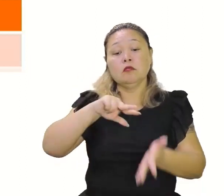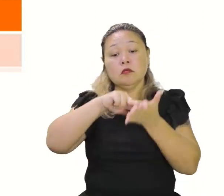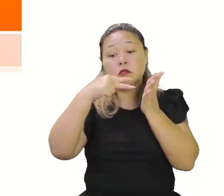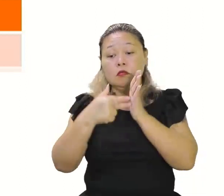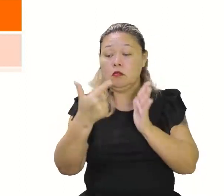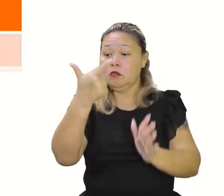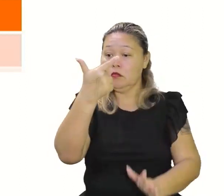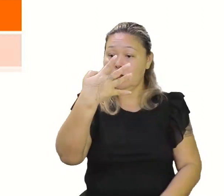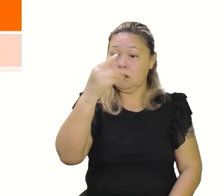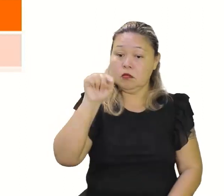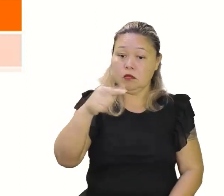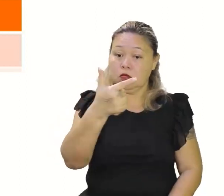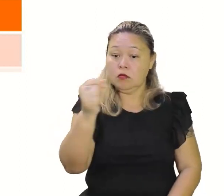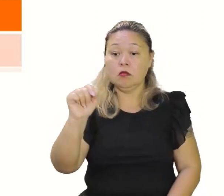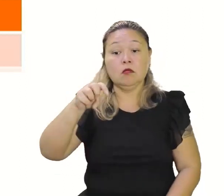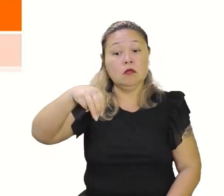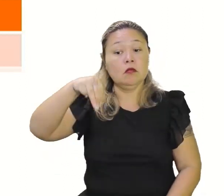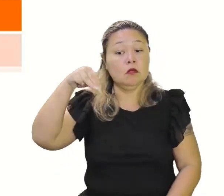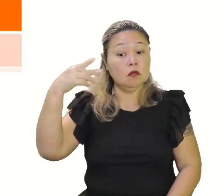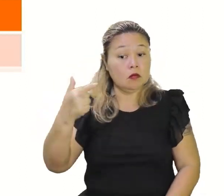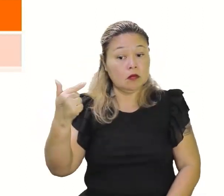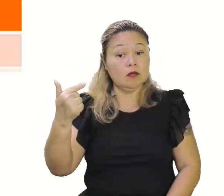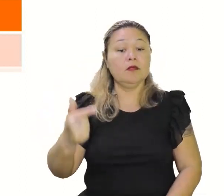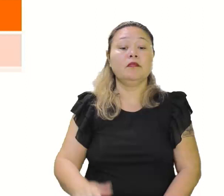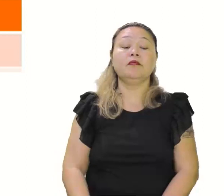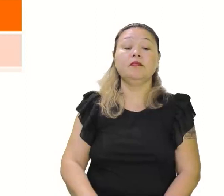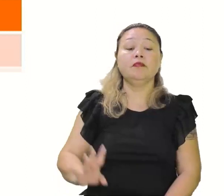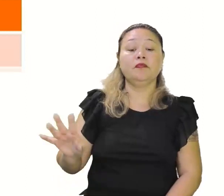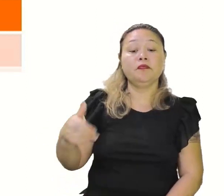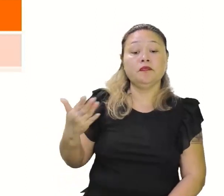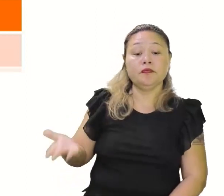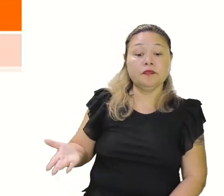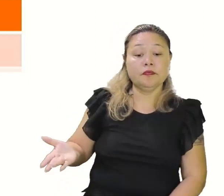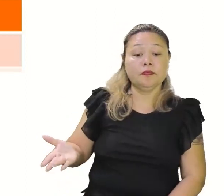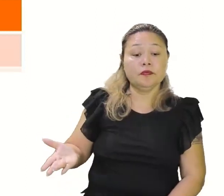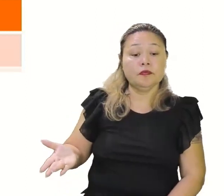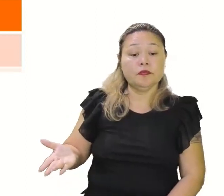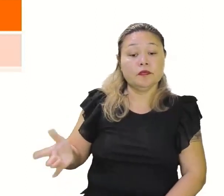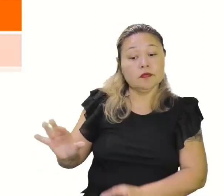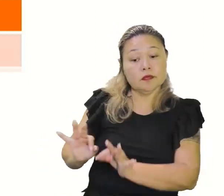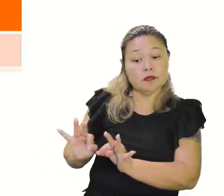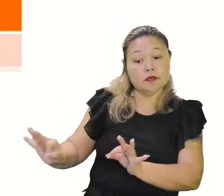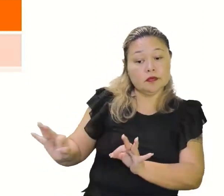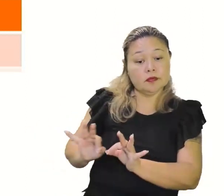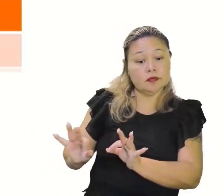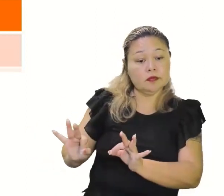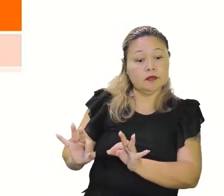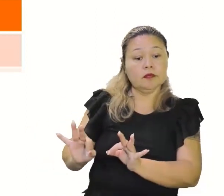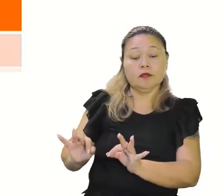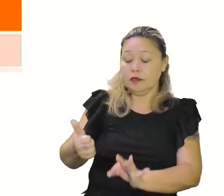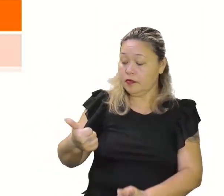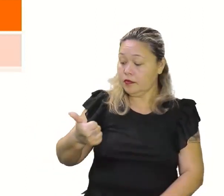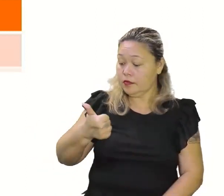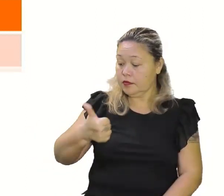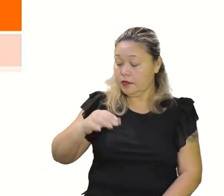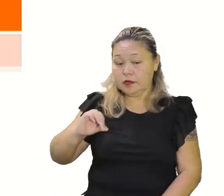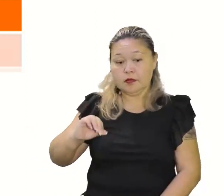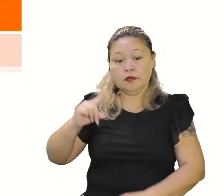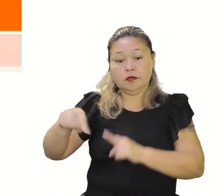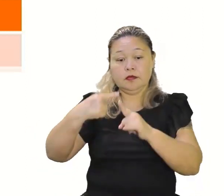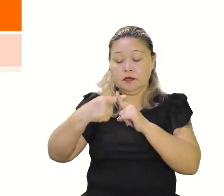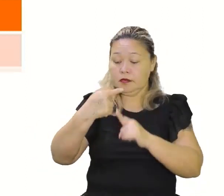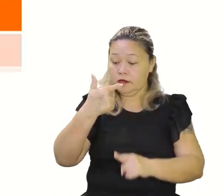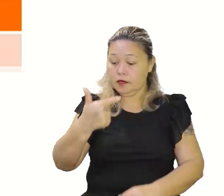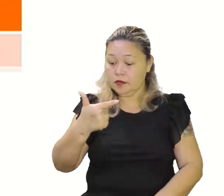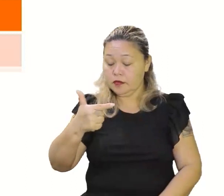a 24.200 metros quadrados. Mais ou menos medidas aí de 110 por